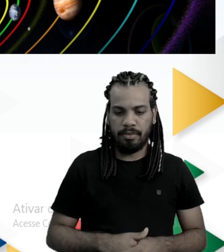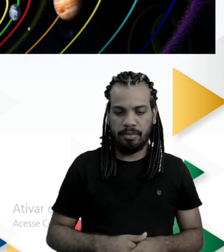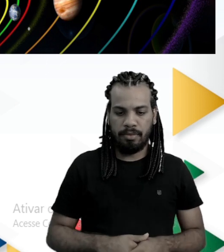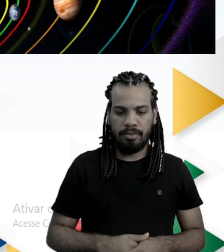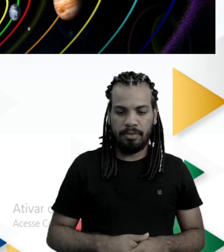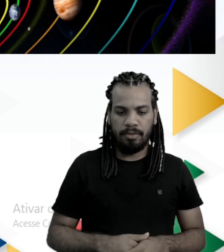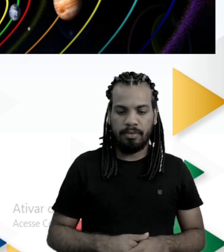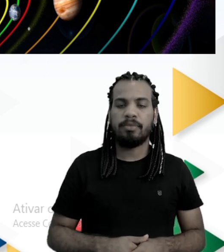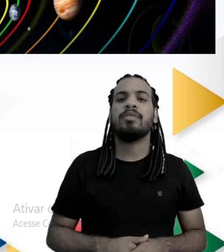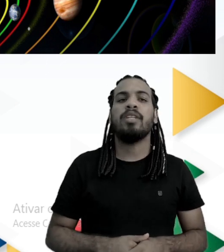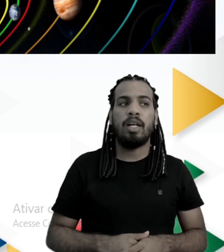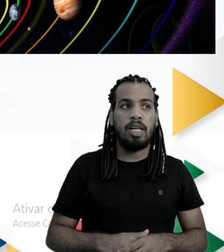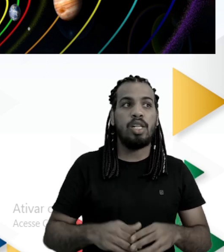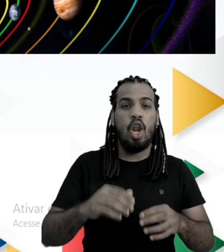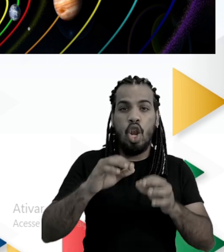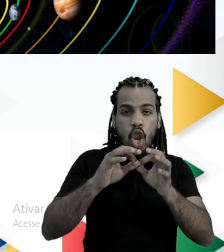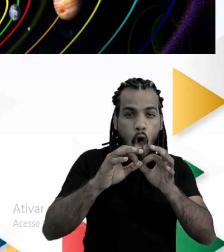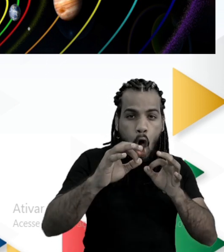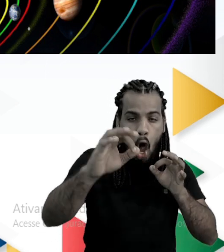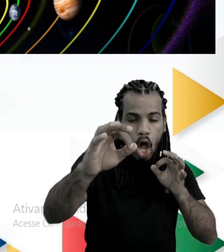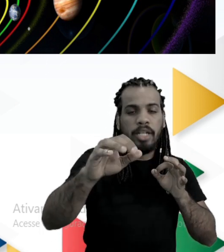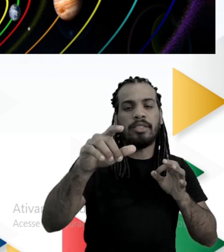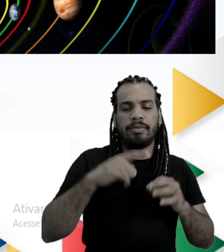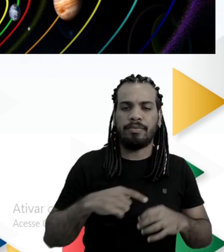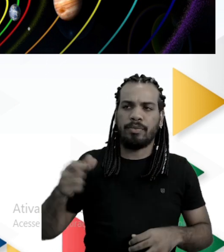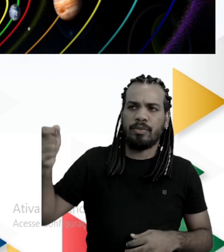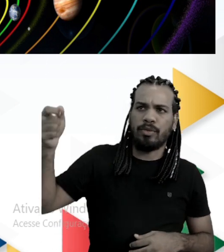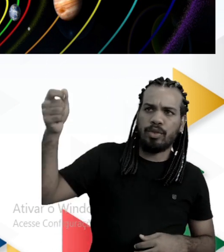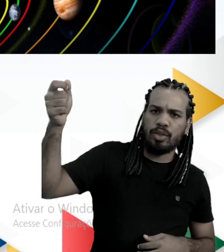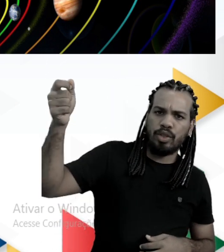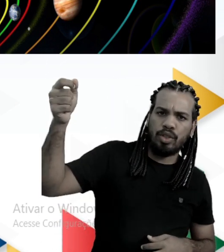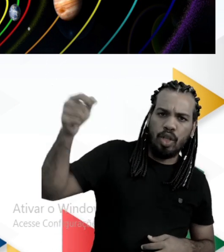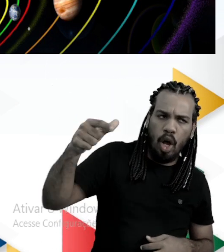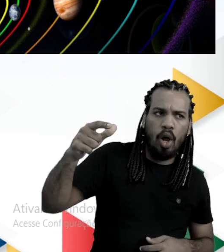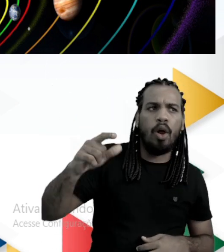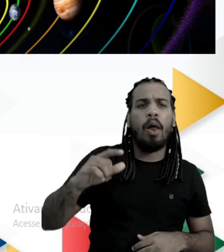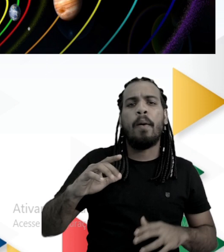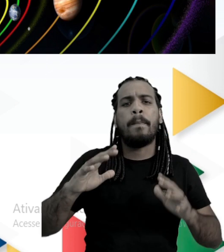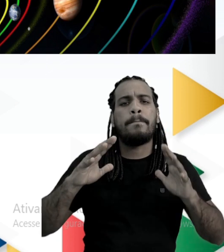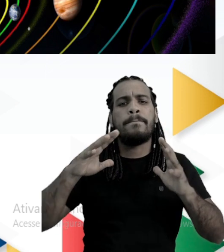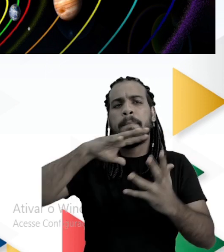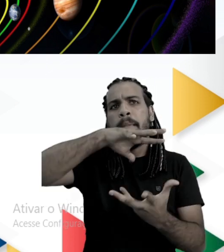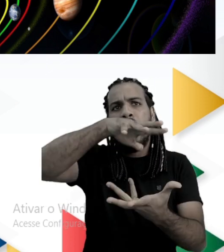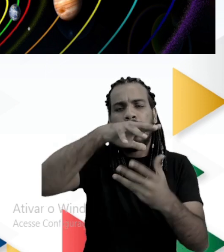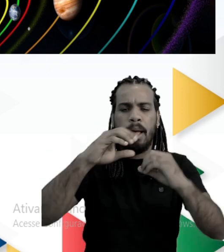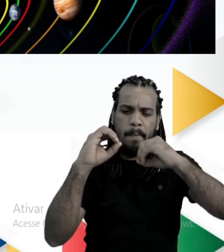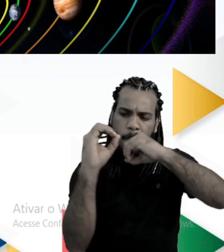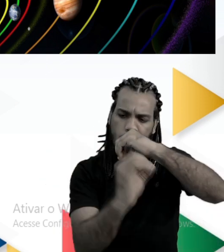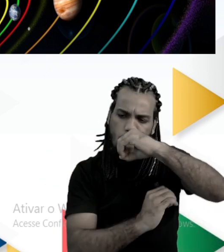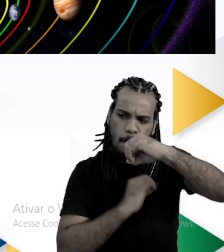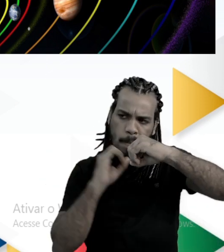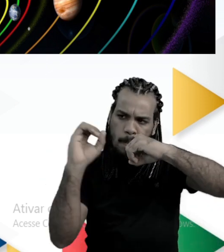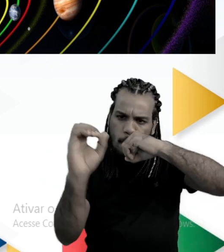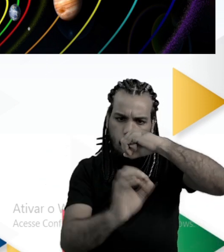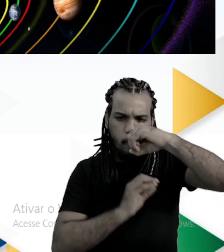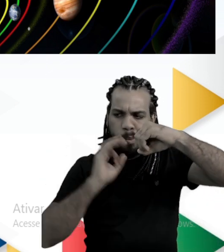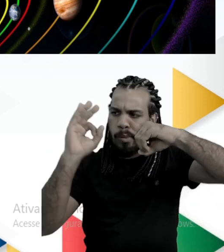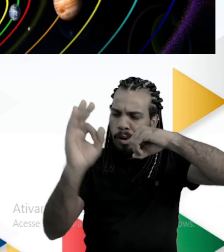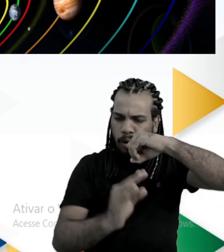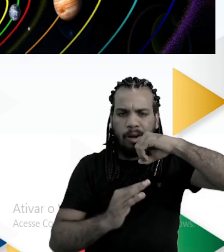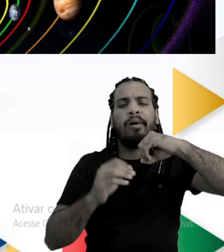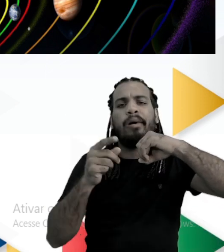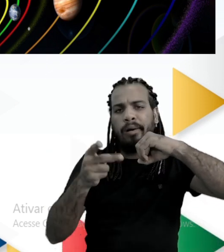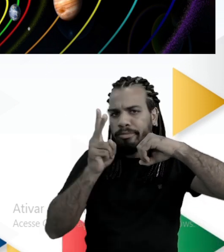distante, a força de atração entre o Sol e todos os planetas do Sistema Solar ela vai ser suficiente para